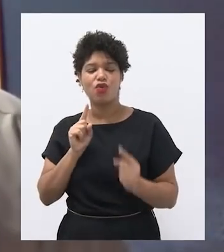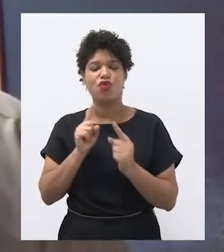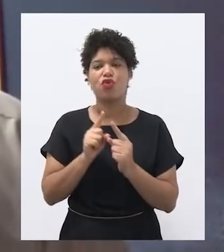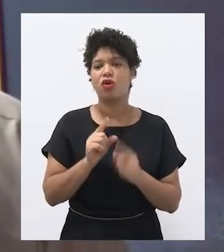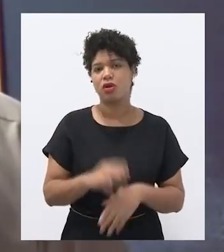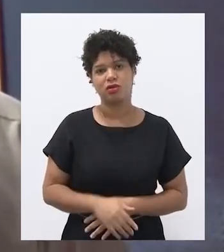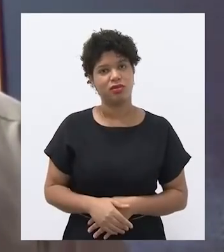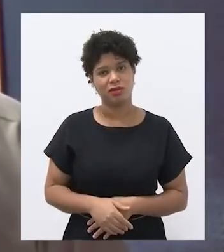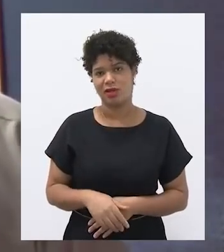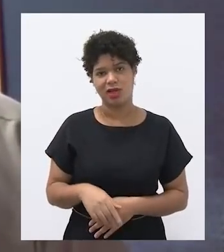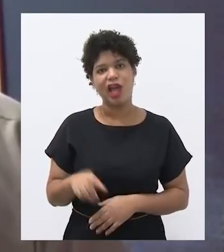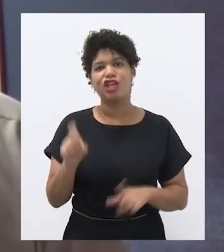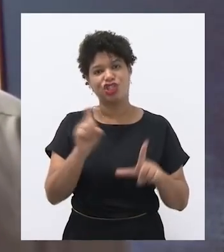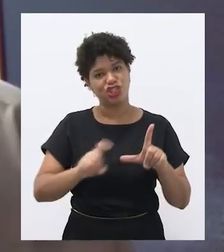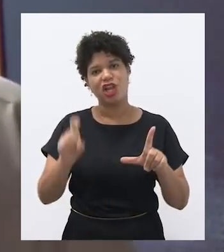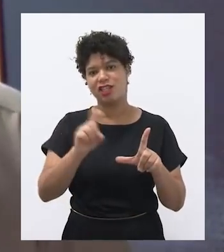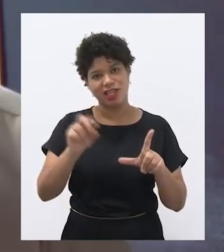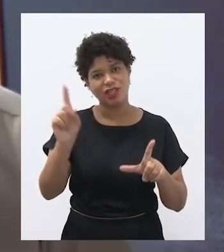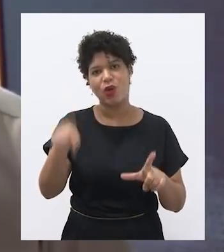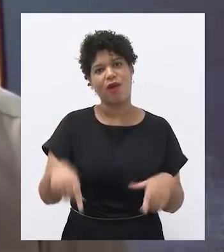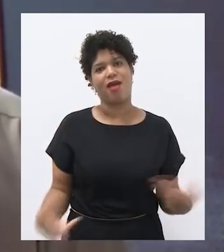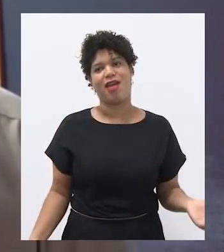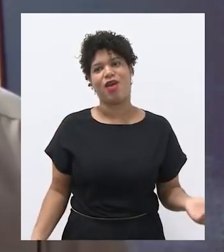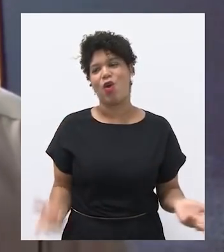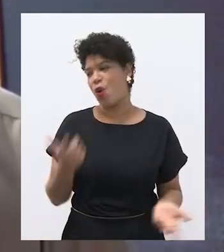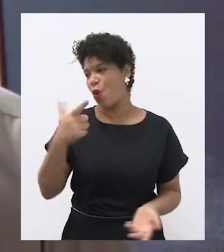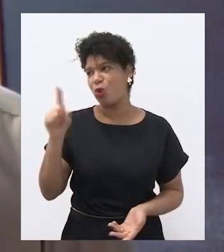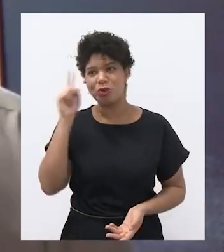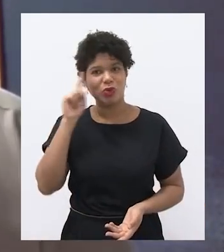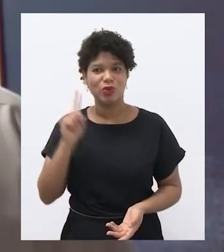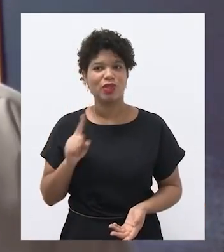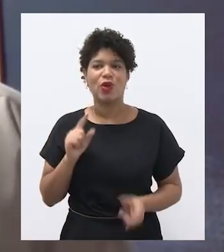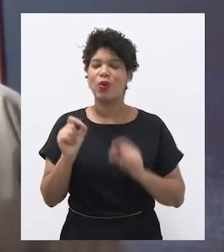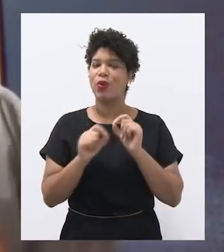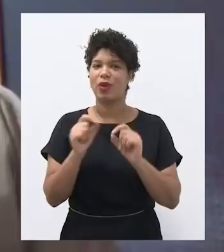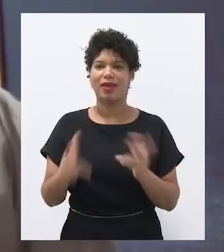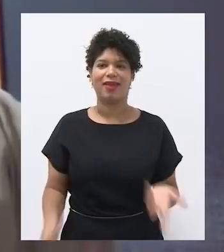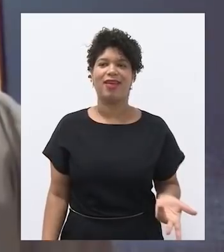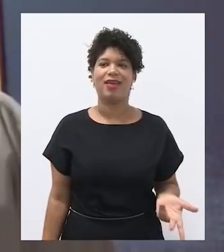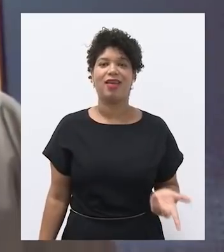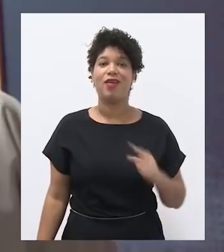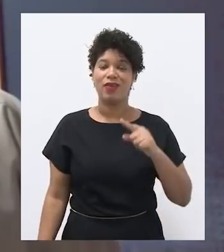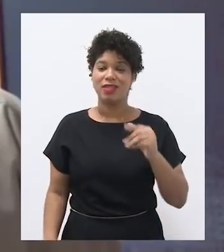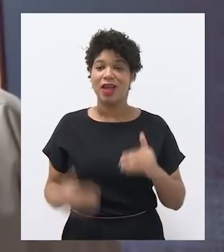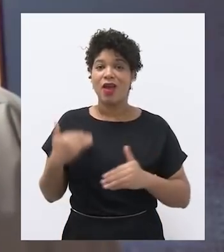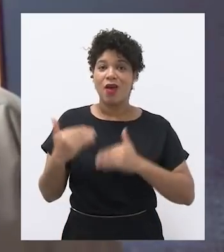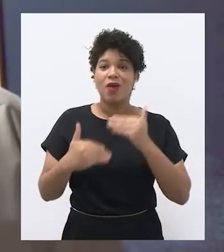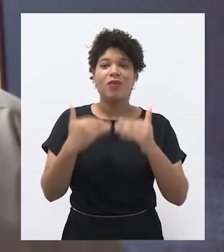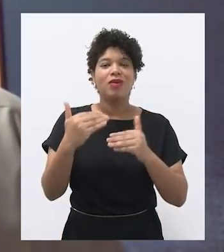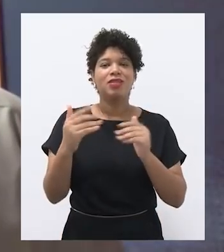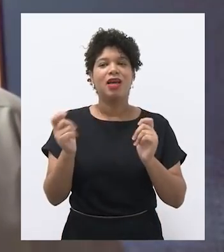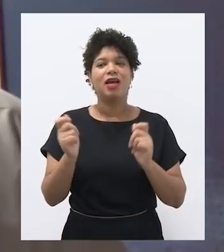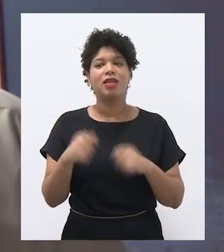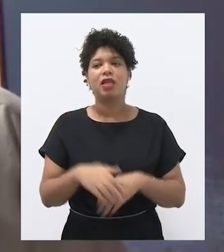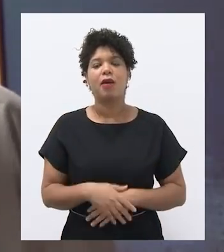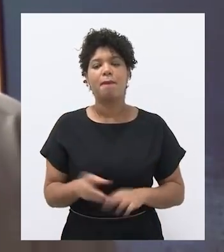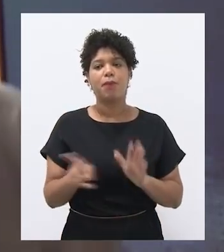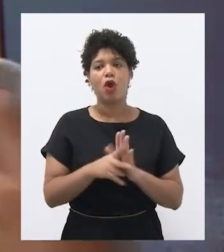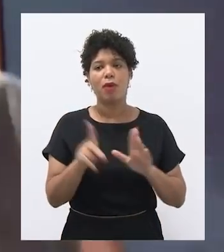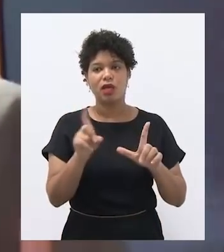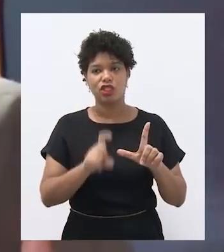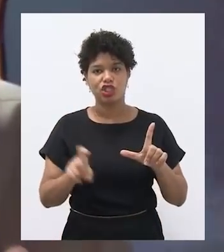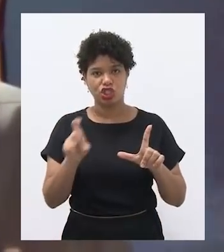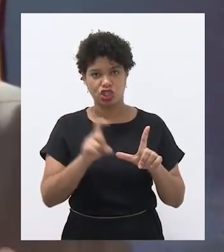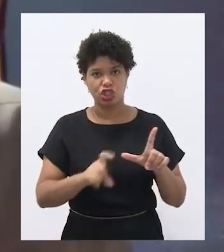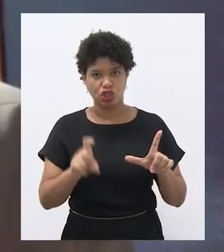é digitalização, minha gente, eu não sei o que mais poderá ser. Mas esse processo, ele nada tem a ver com a tecnologia. Quer dizer, tem